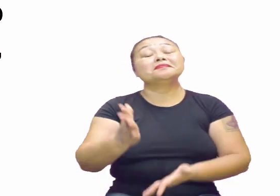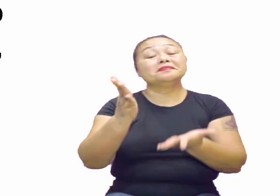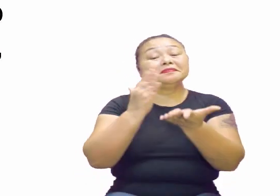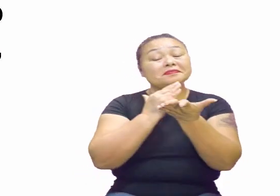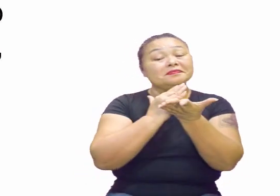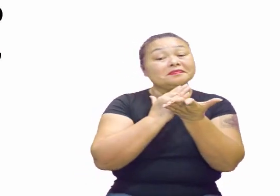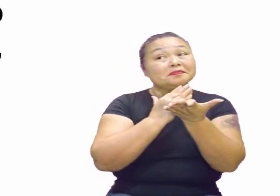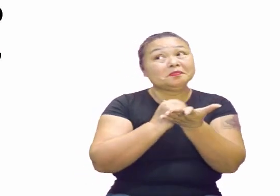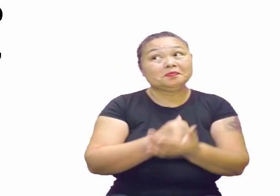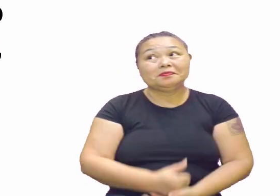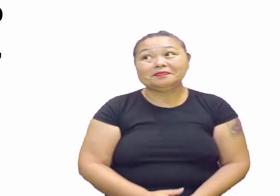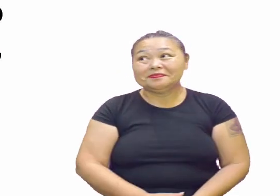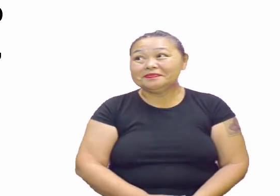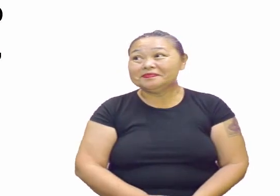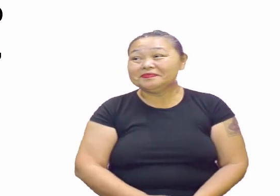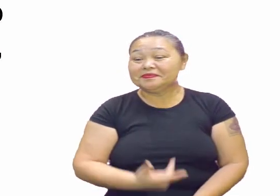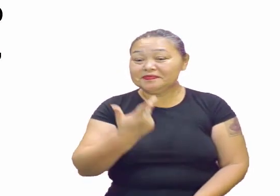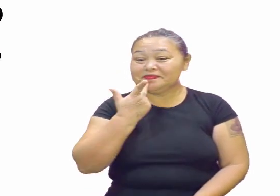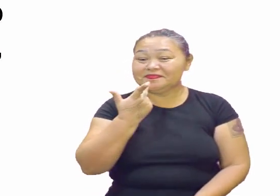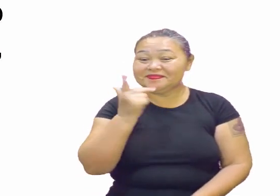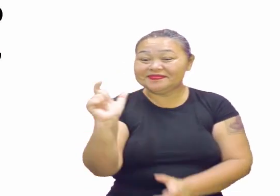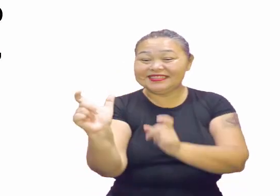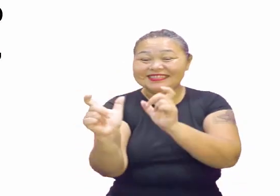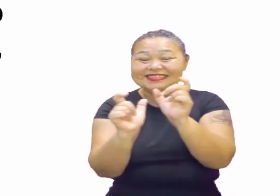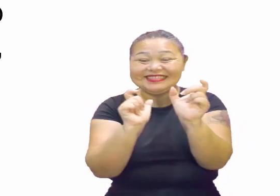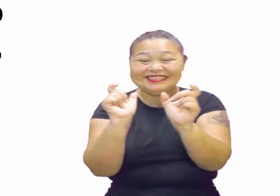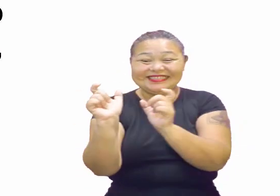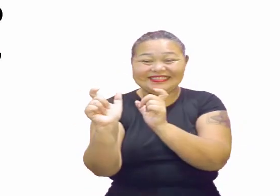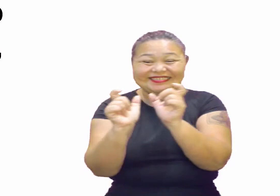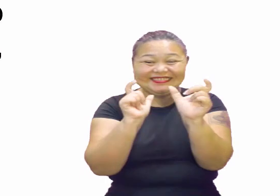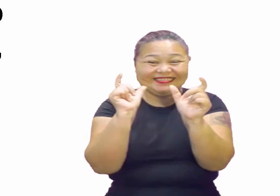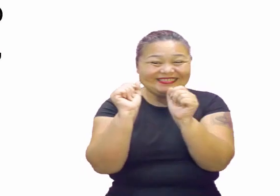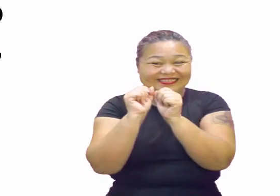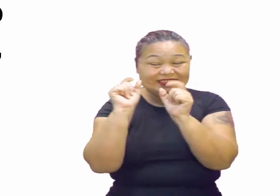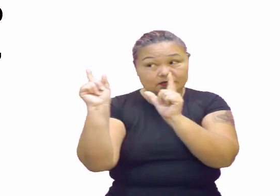Princípio... Eita, isso é o que dá, né? Você...